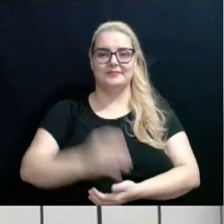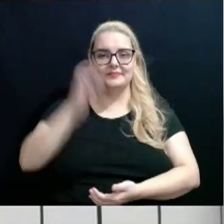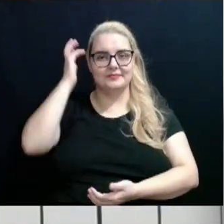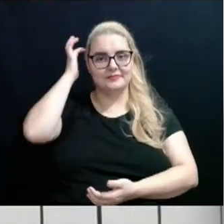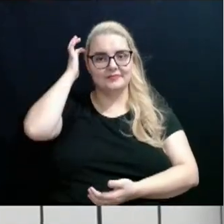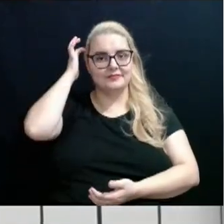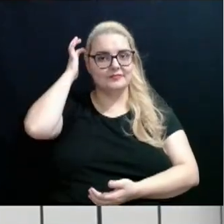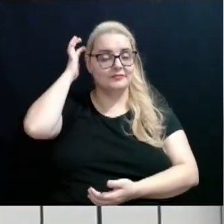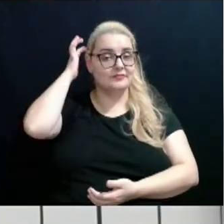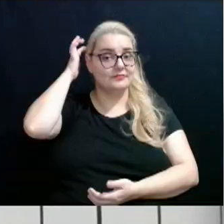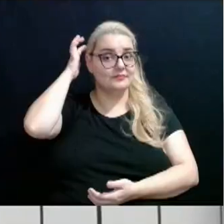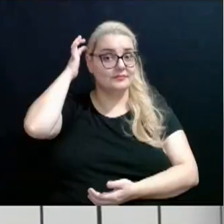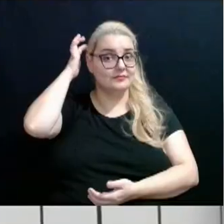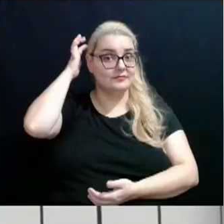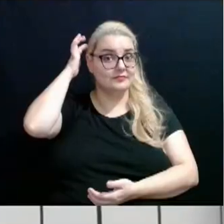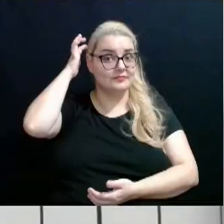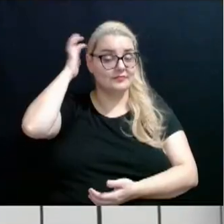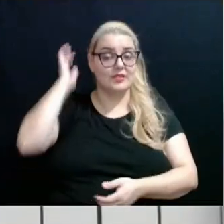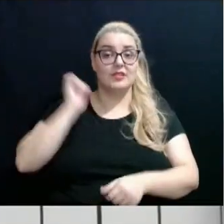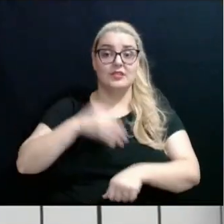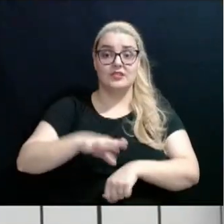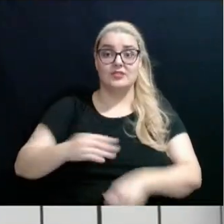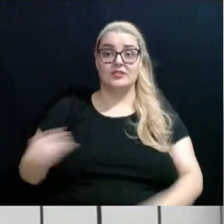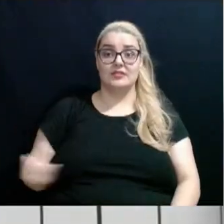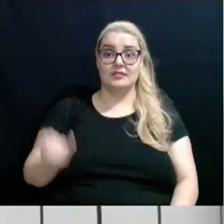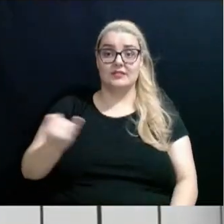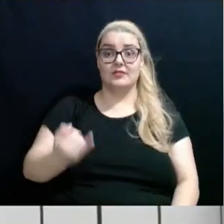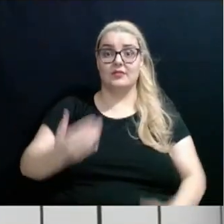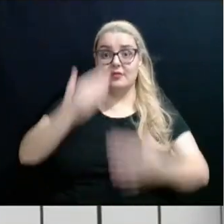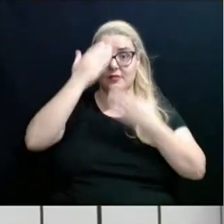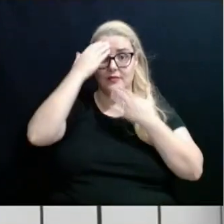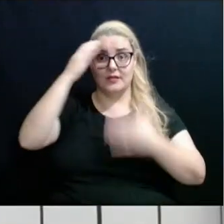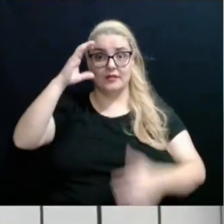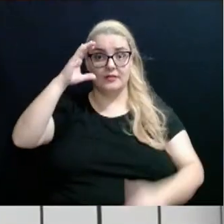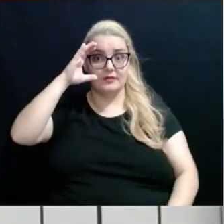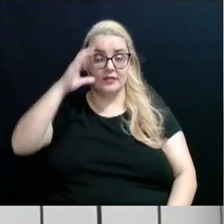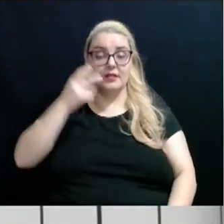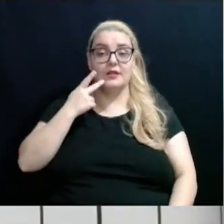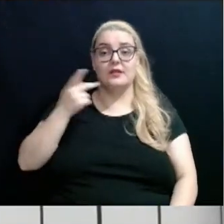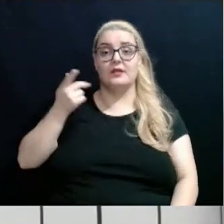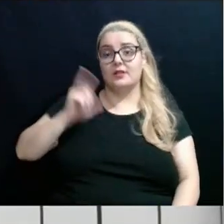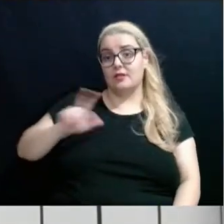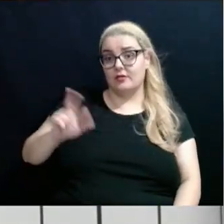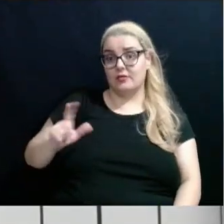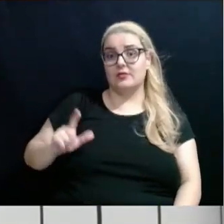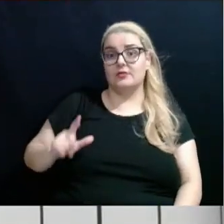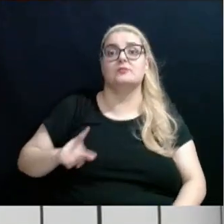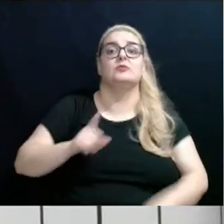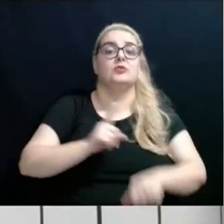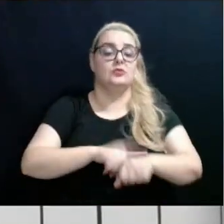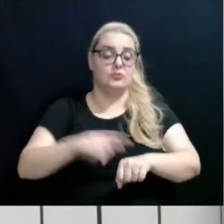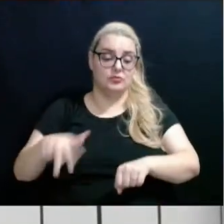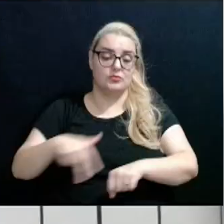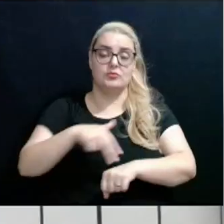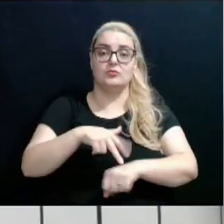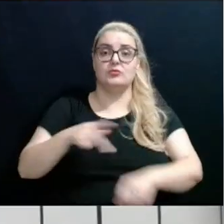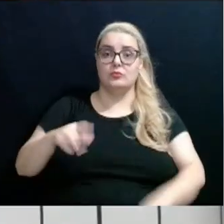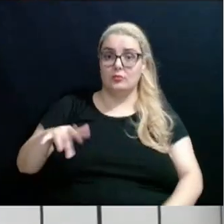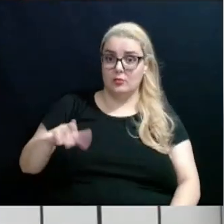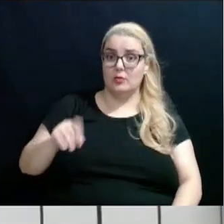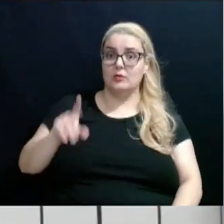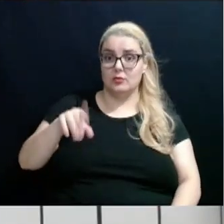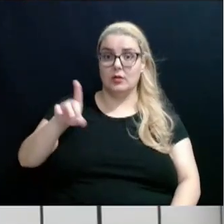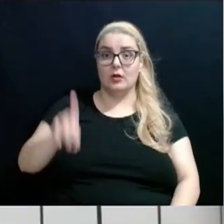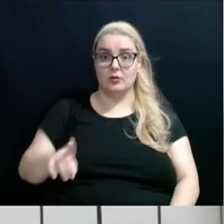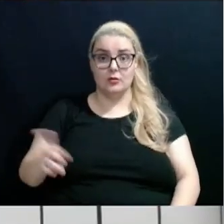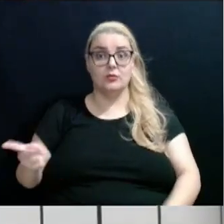Dicas importantíssimas, muito obrigado, Cassiane Alves, e claro, a disponibilidade do tempo do Paulo Giglio, que é diretor do Procon,